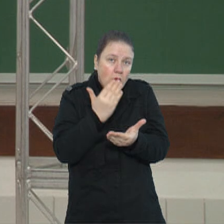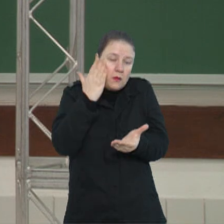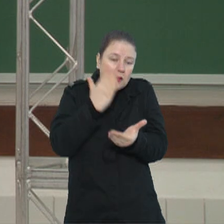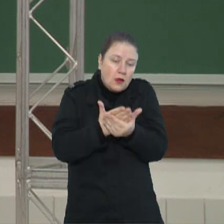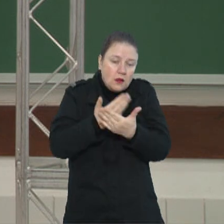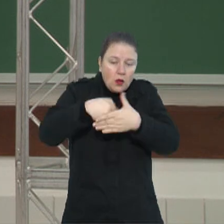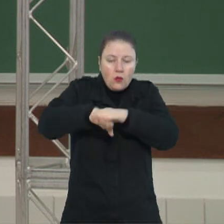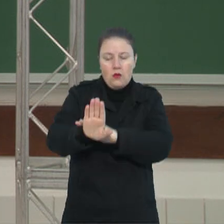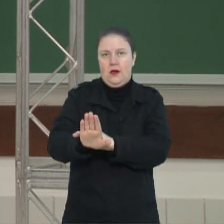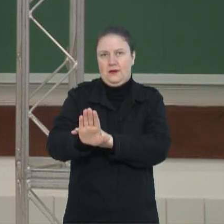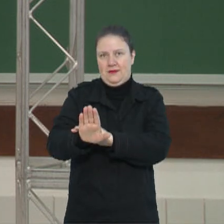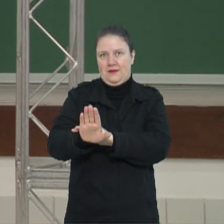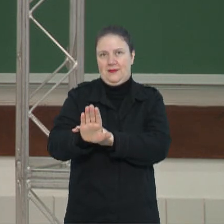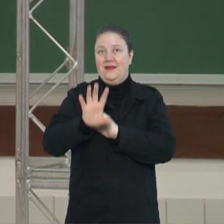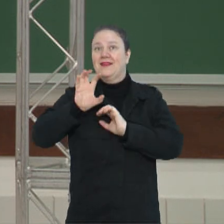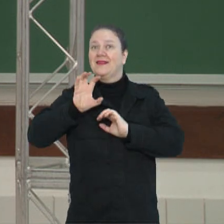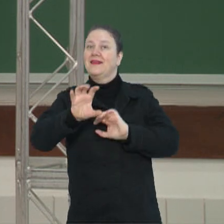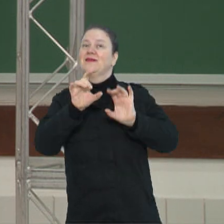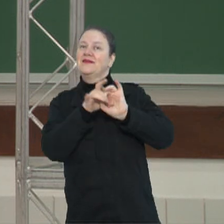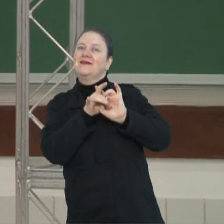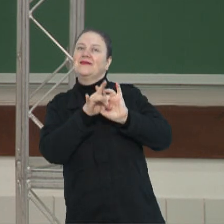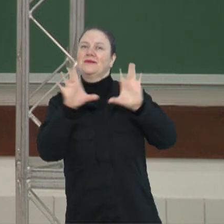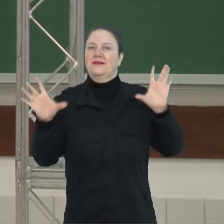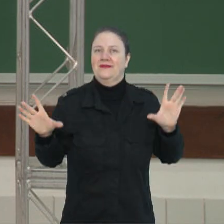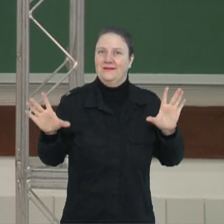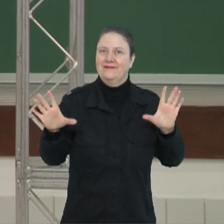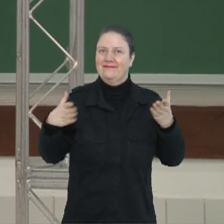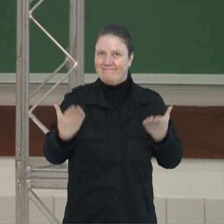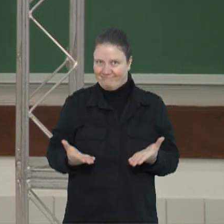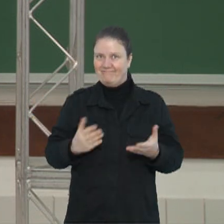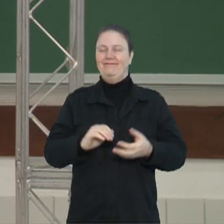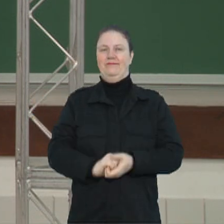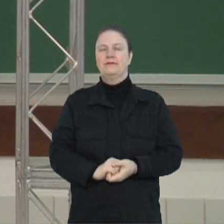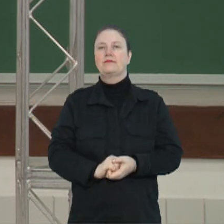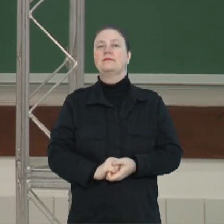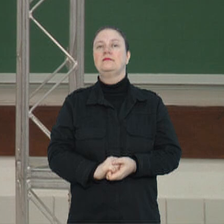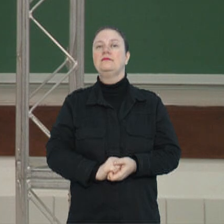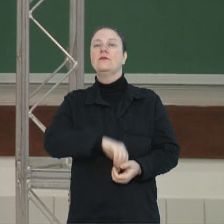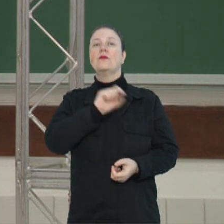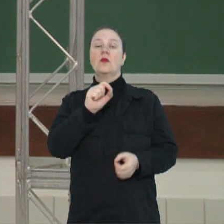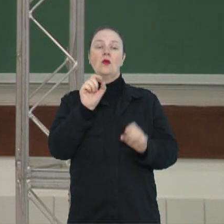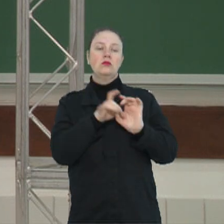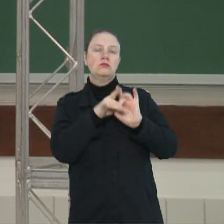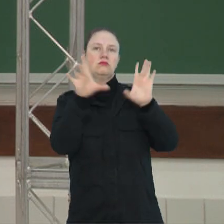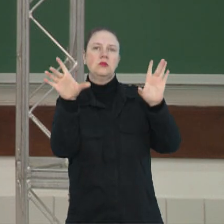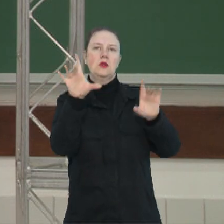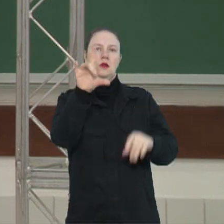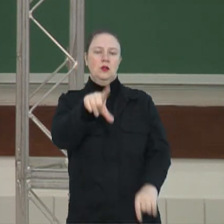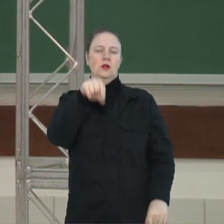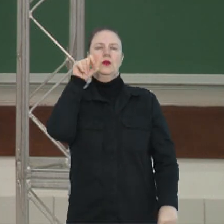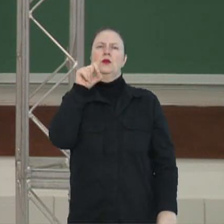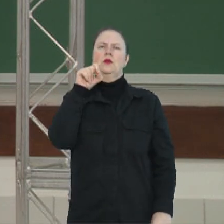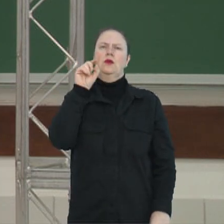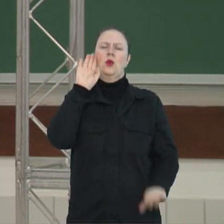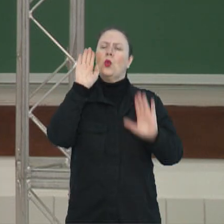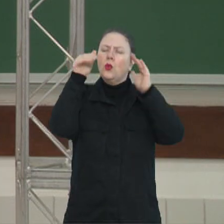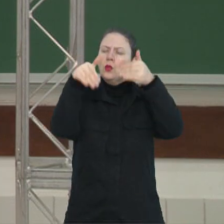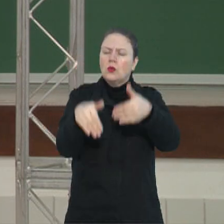é liberdade. Tá? Isso é o arbítrio, isso é a escolha, portanto. Tá? Então, o livre-arbítrio de Santo Agostinho é justamente